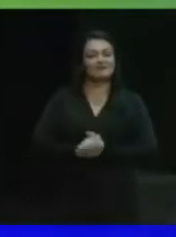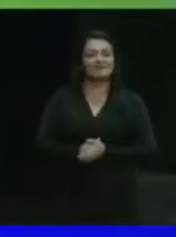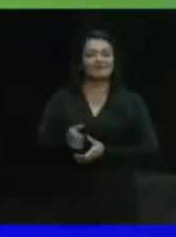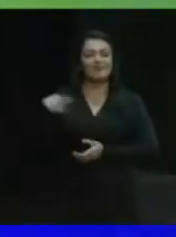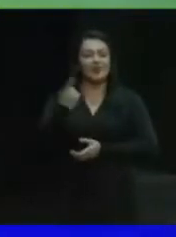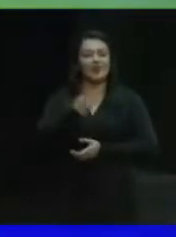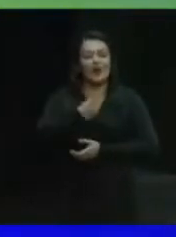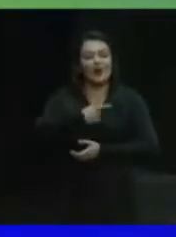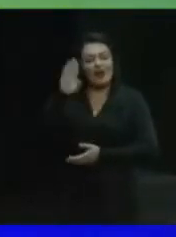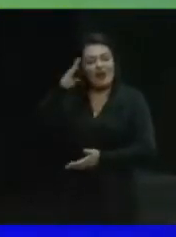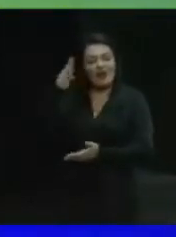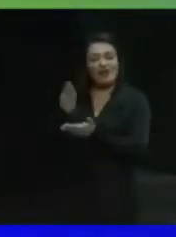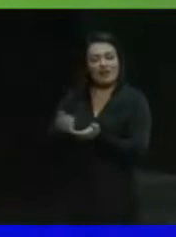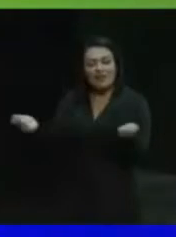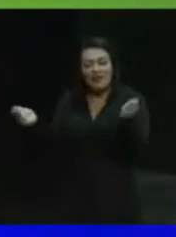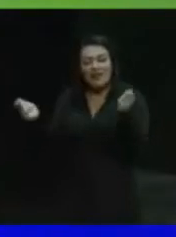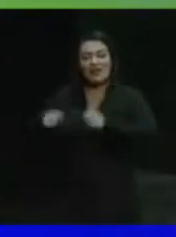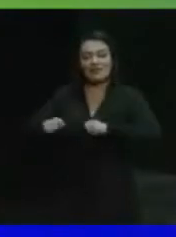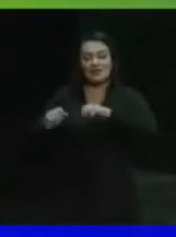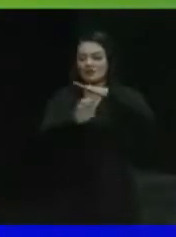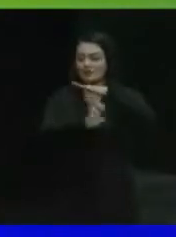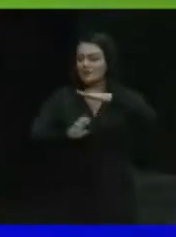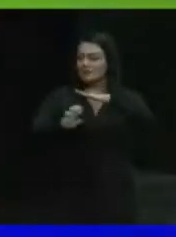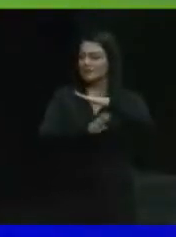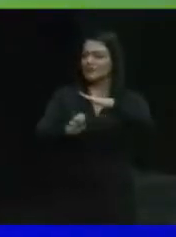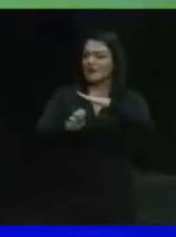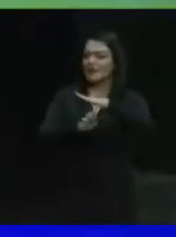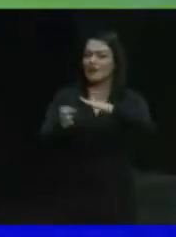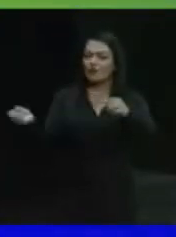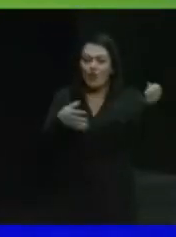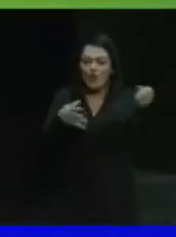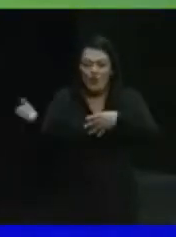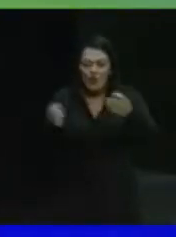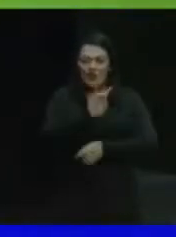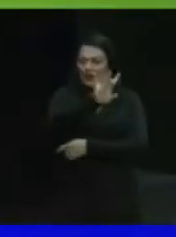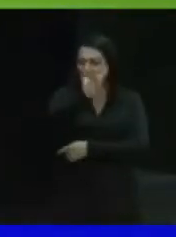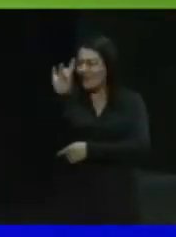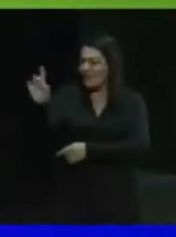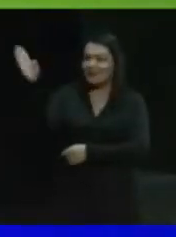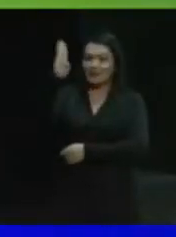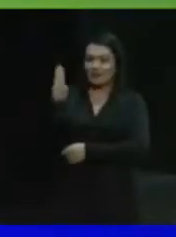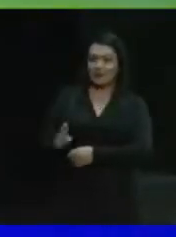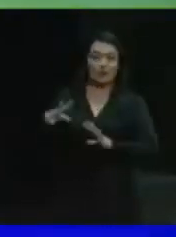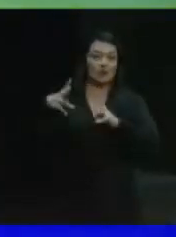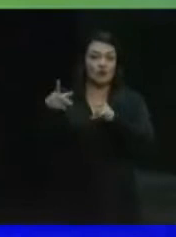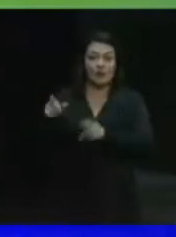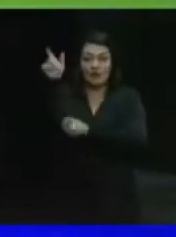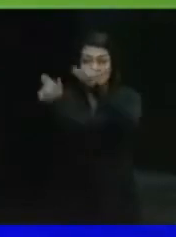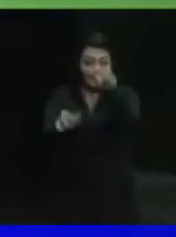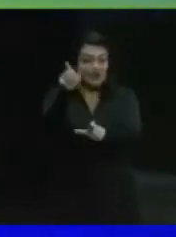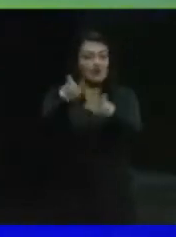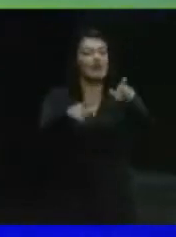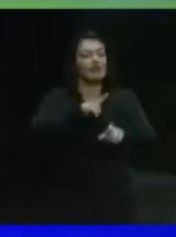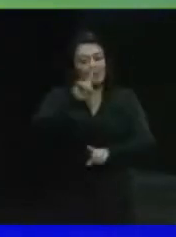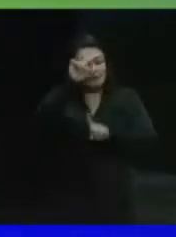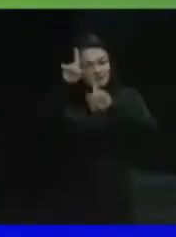Acreditamos na capacidade empreendedora e inovadora de cada brasileiro. Todo cidadão tem o potencial